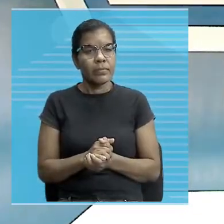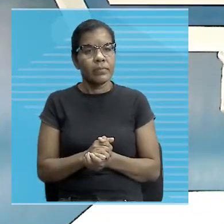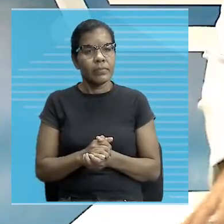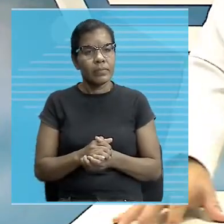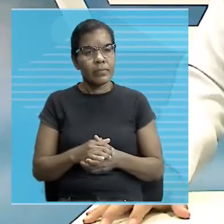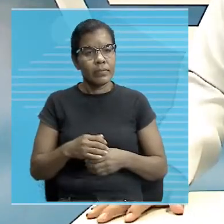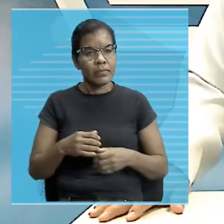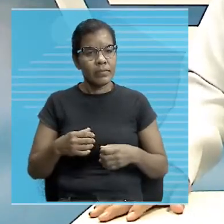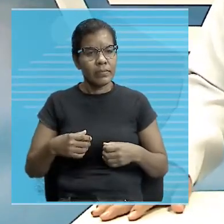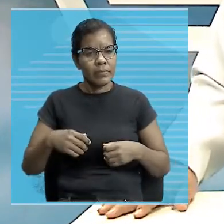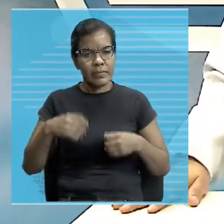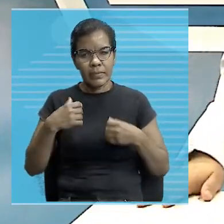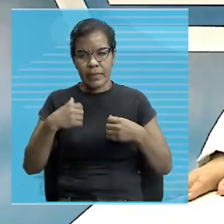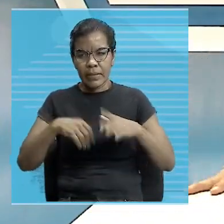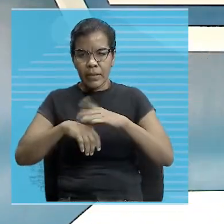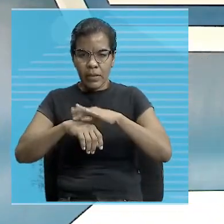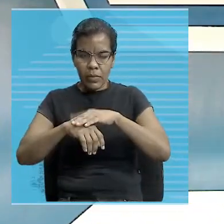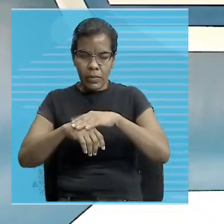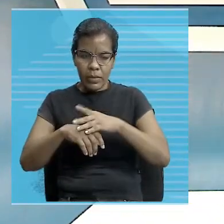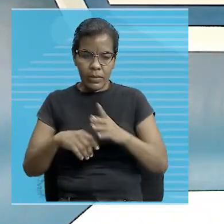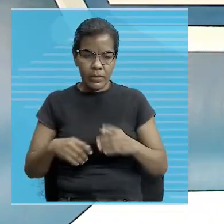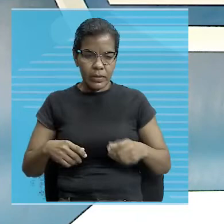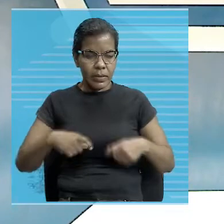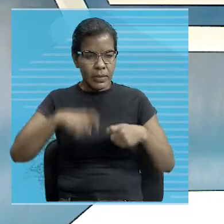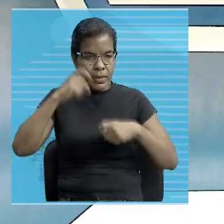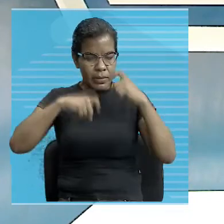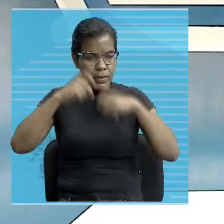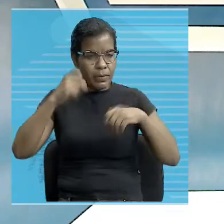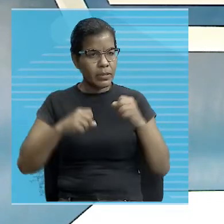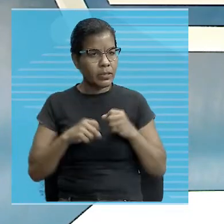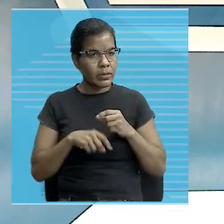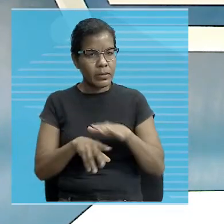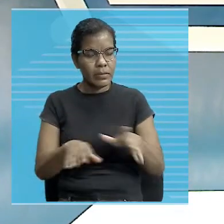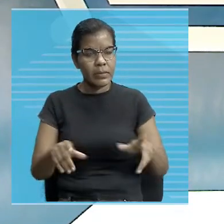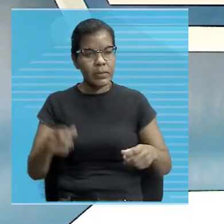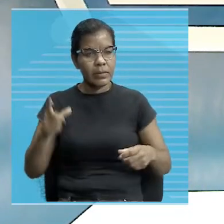A maioria das infecções sexualmente transmissíveis, elas têm como